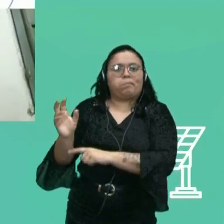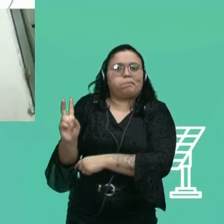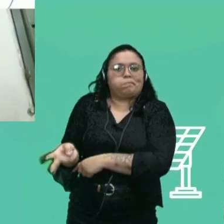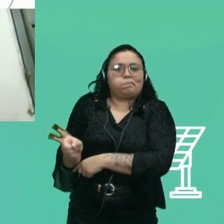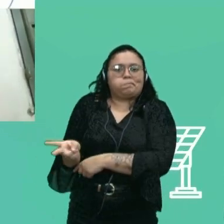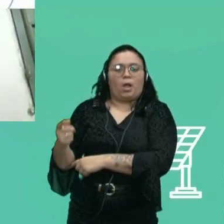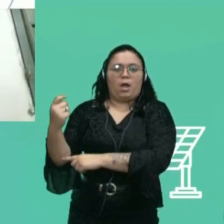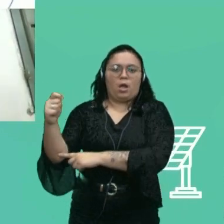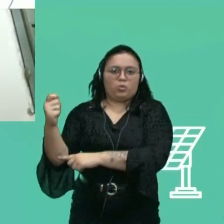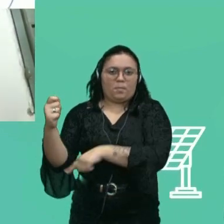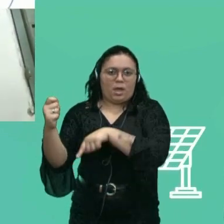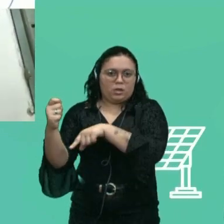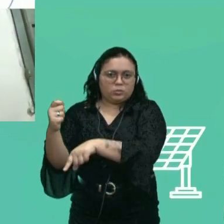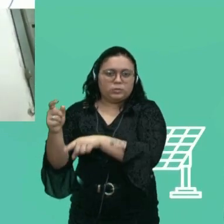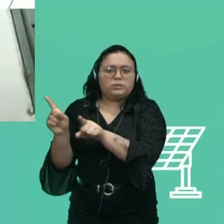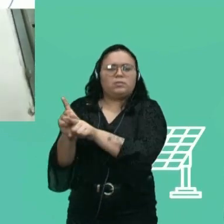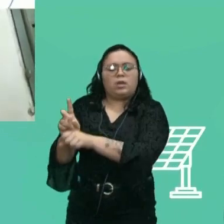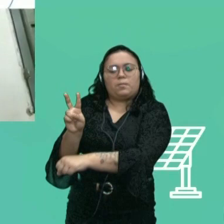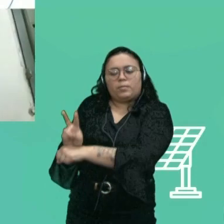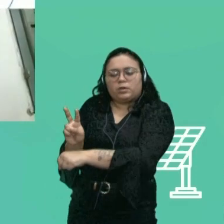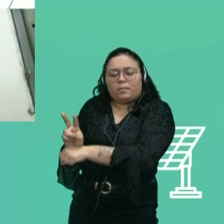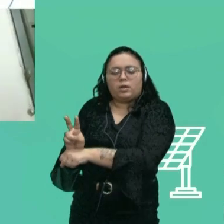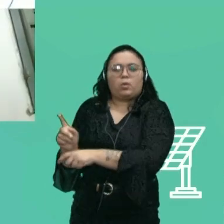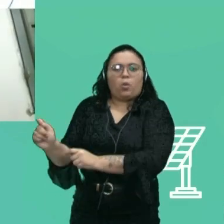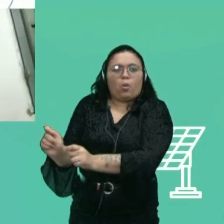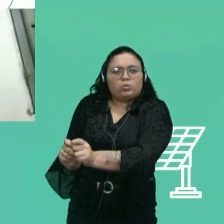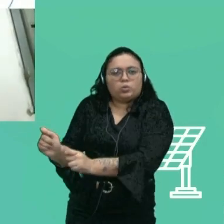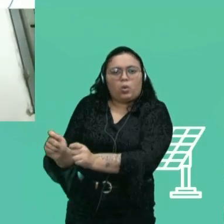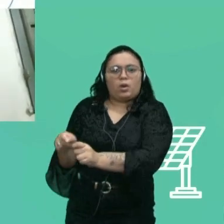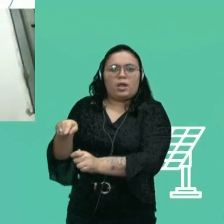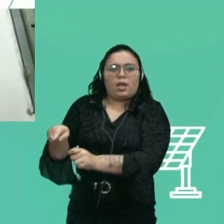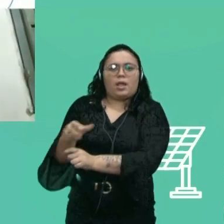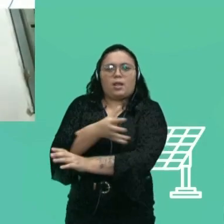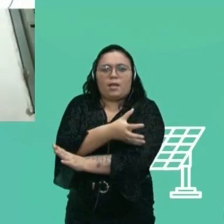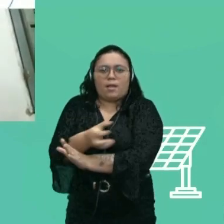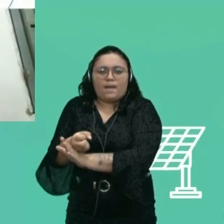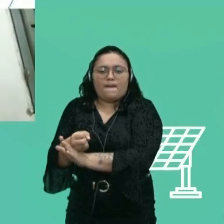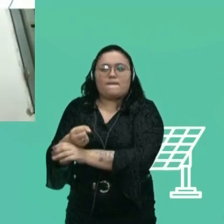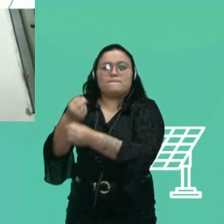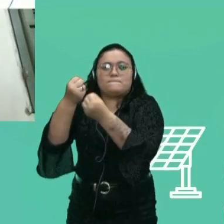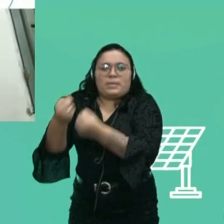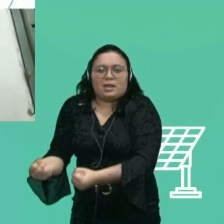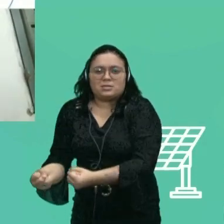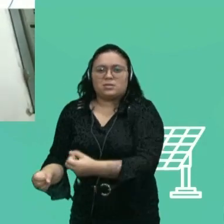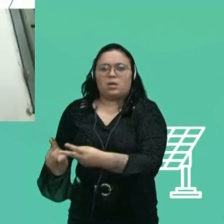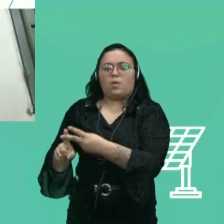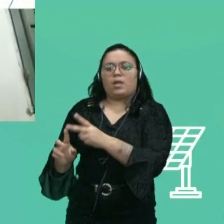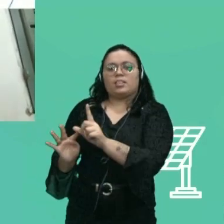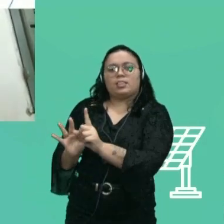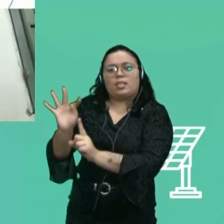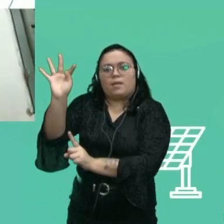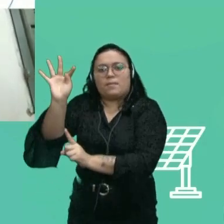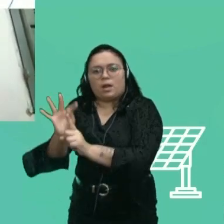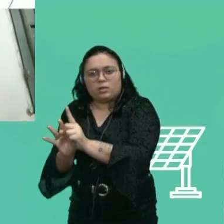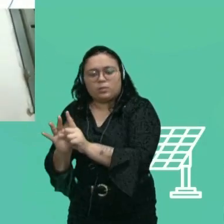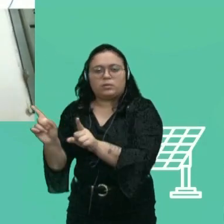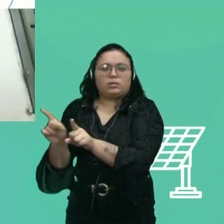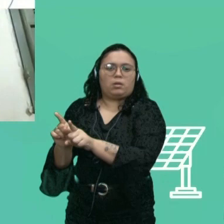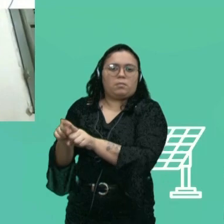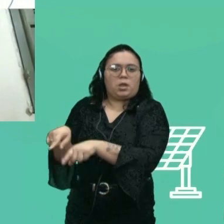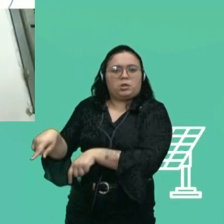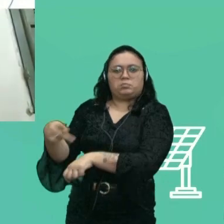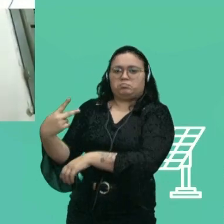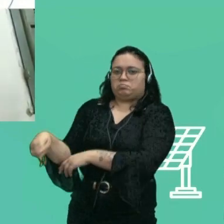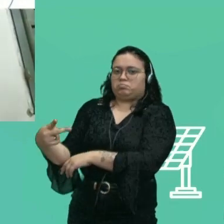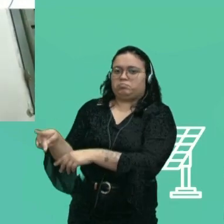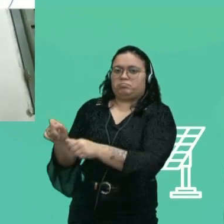de monitoramento e controle, como pH, pressão, agitação e temperatura. Uma vez tendo controle dos parâmetros de processo,